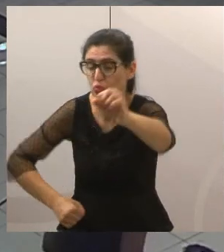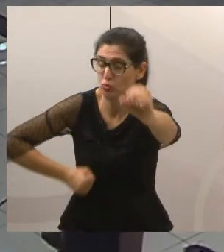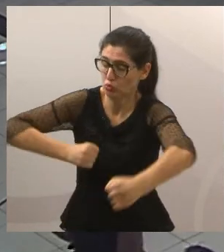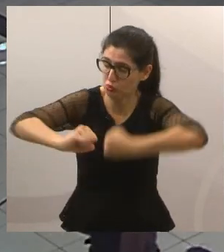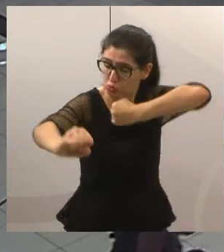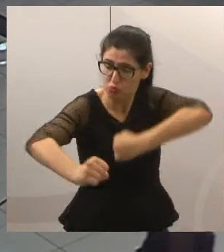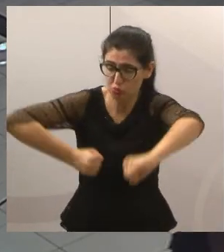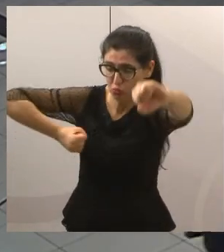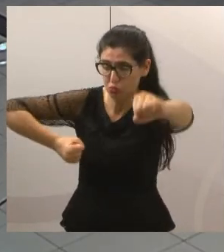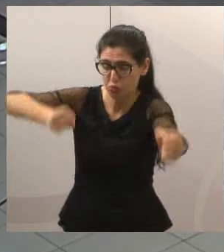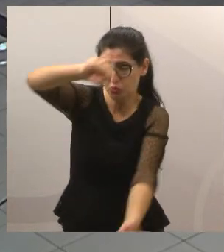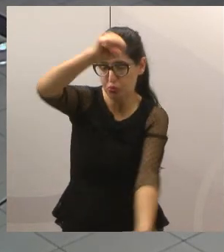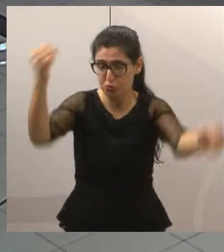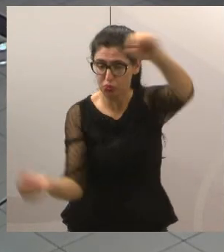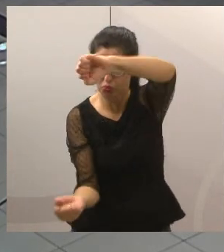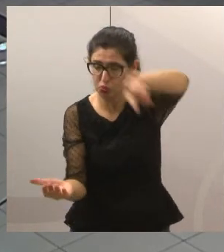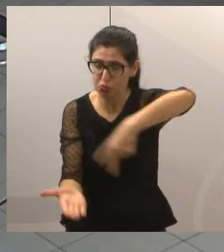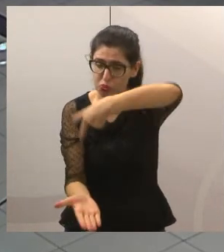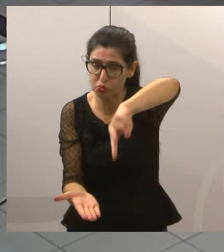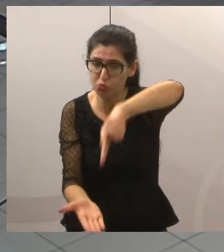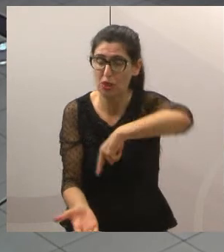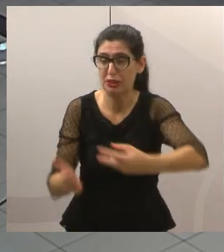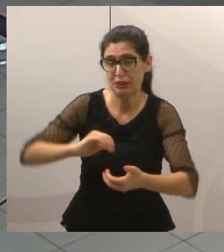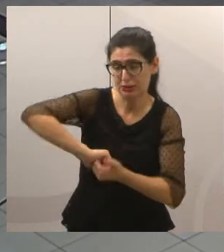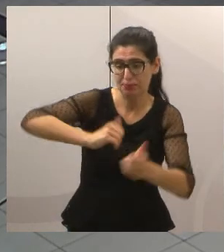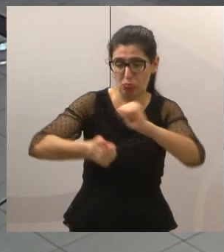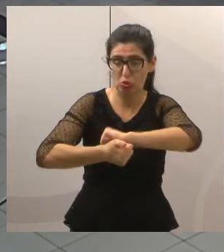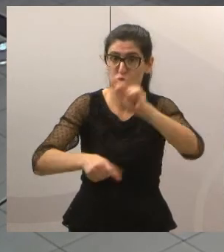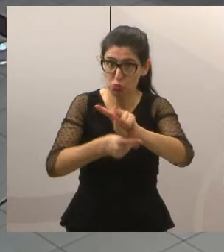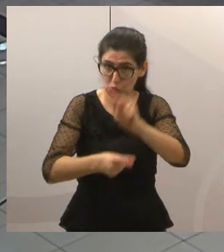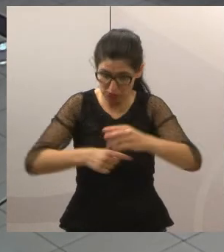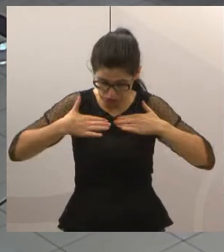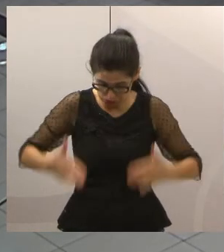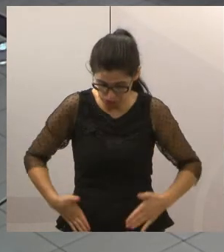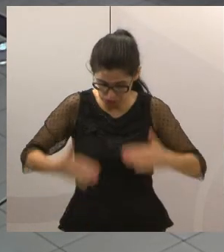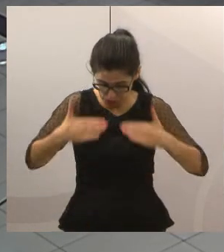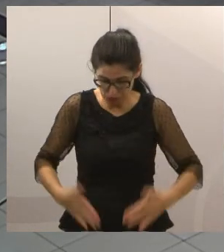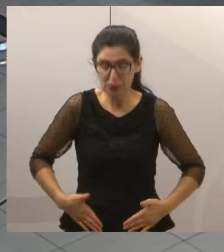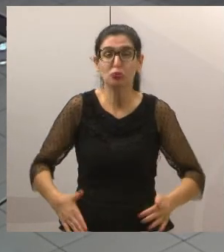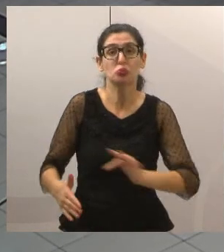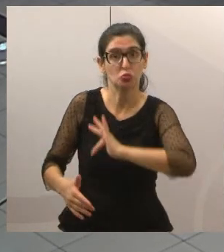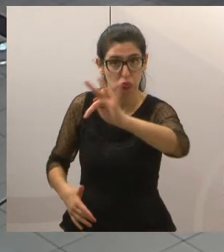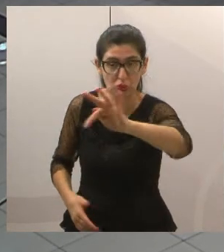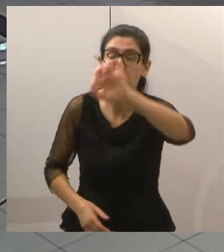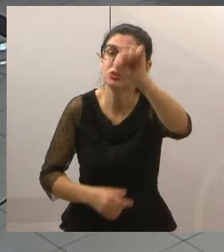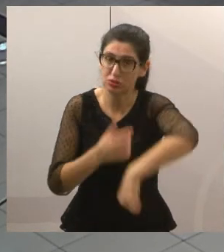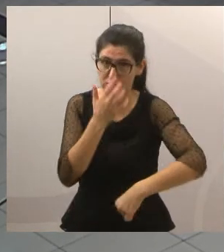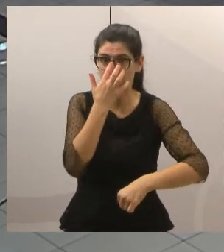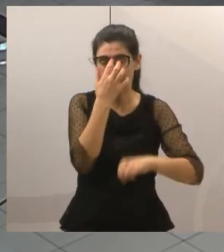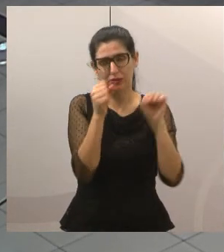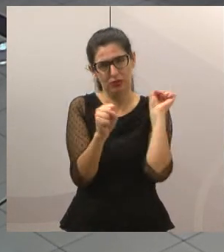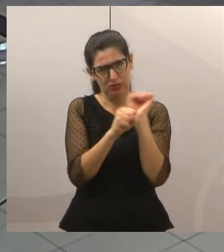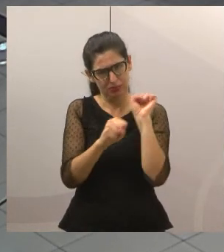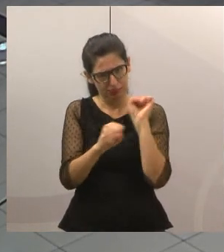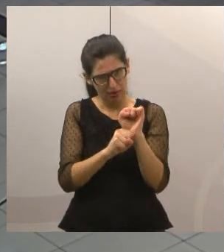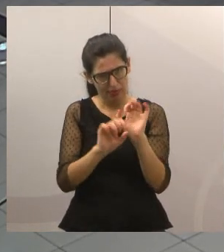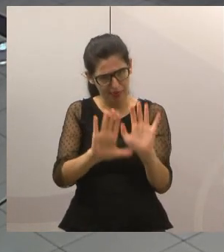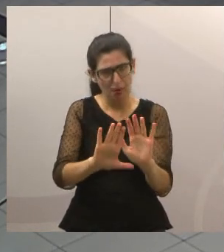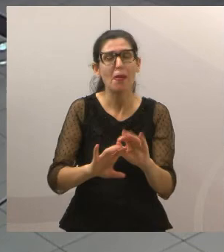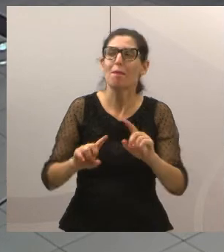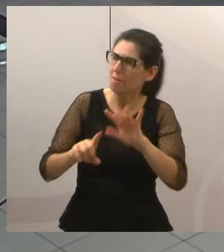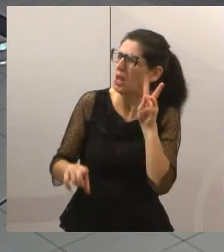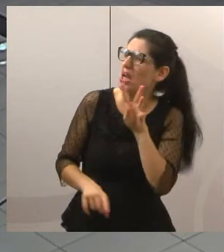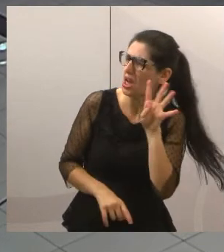semanas a gente vai chamar uma conversa com cada vereador para a gente pontuar até a situação, o status de cada emenda. Então, e nessa